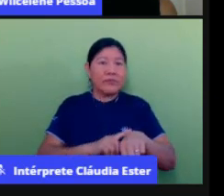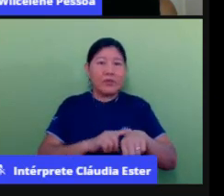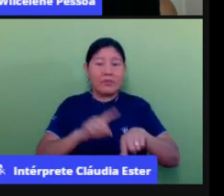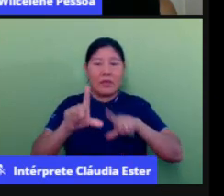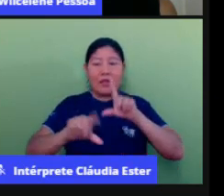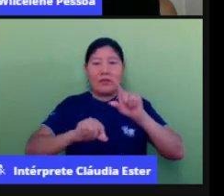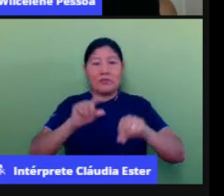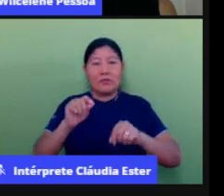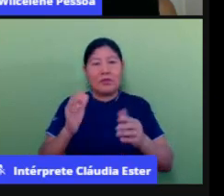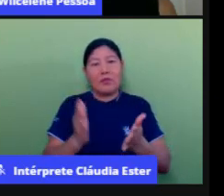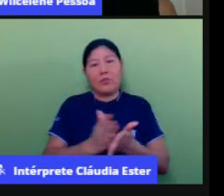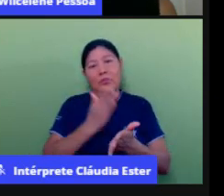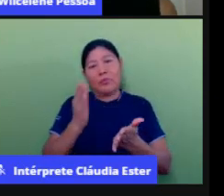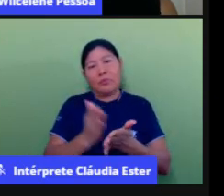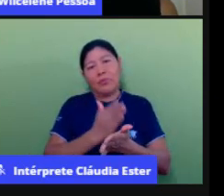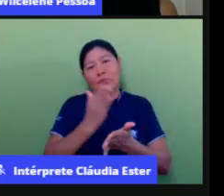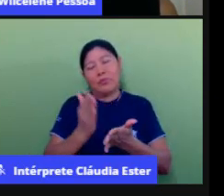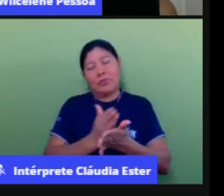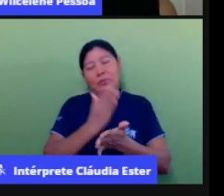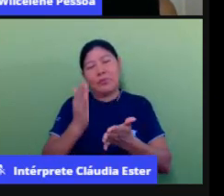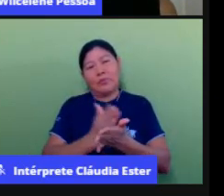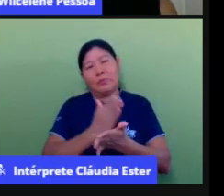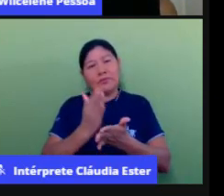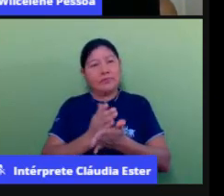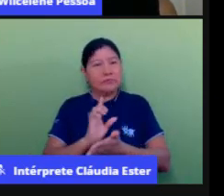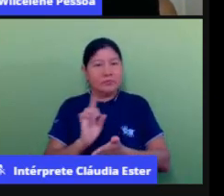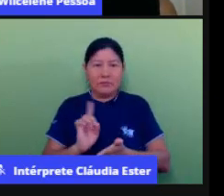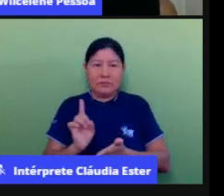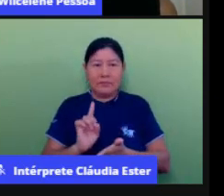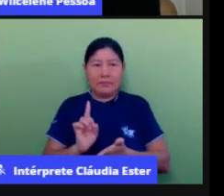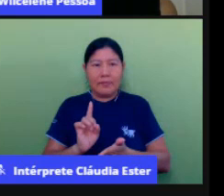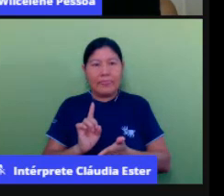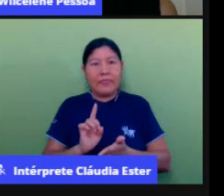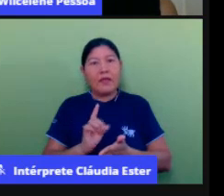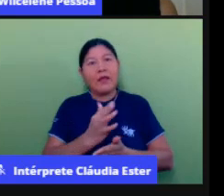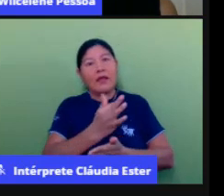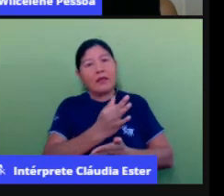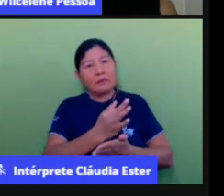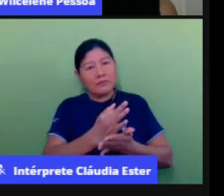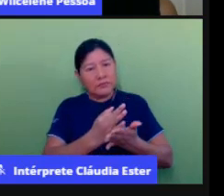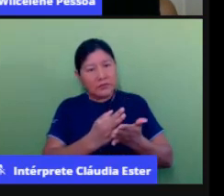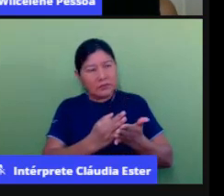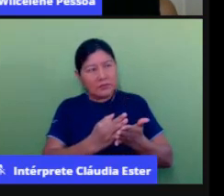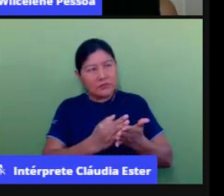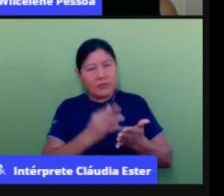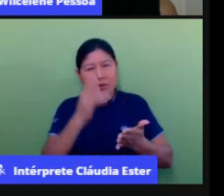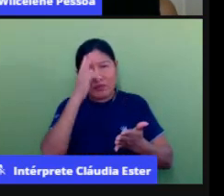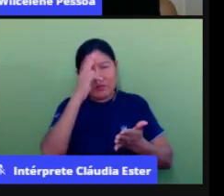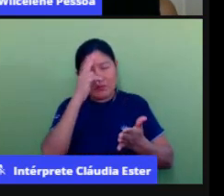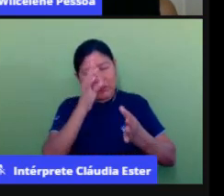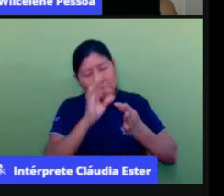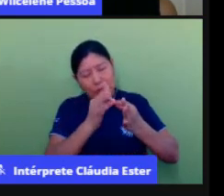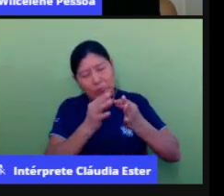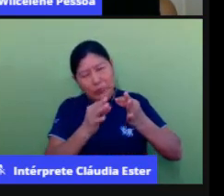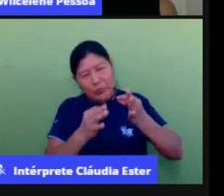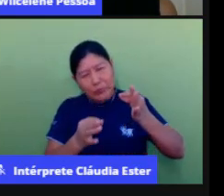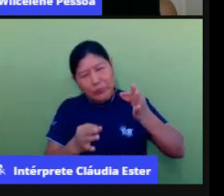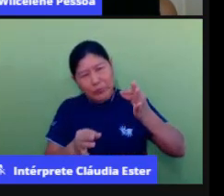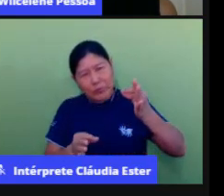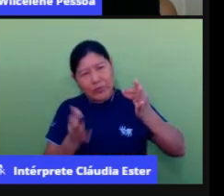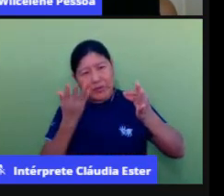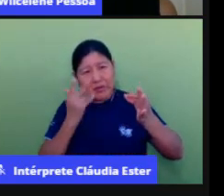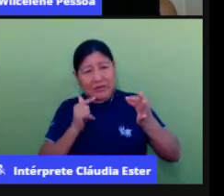de páginas que tinha a história. Né? Então, se essa é uma história longa e eu sei que essa criança não vai conseguir fazer a leitura para